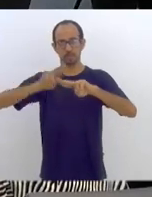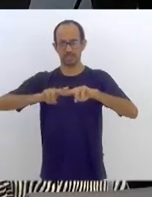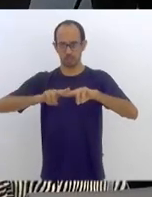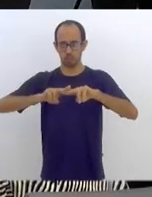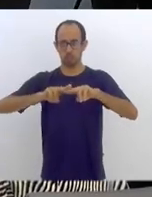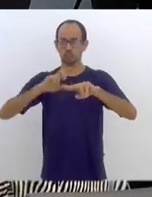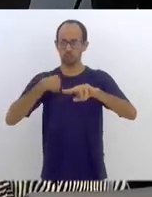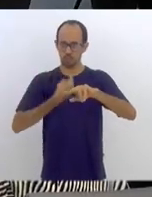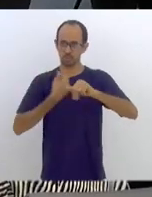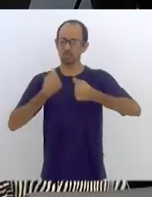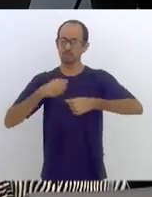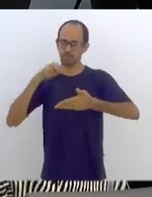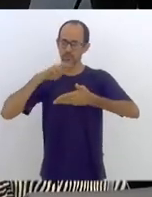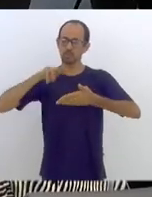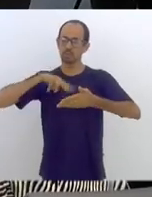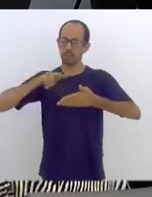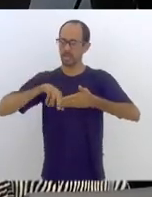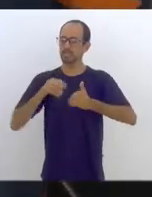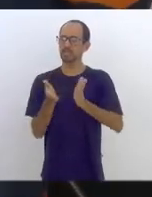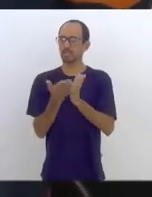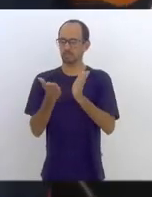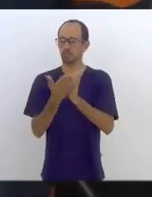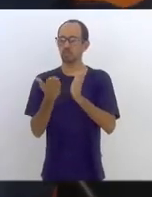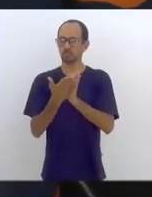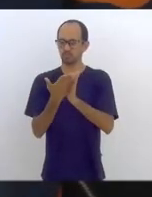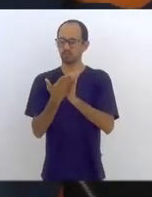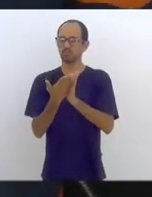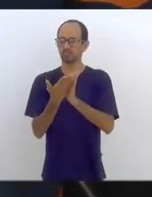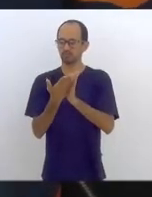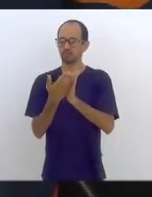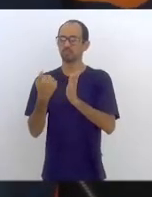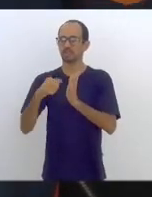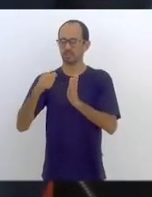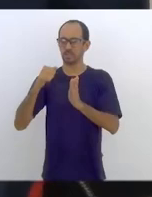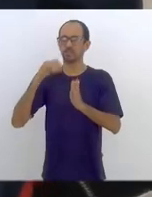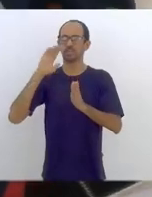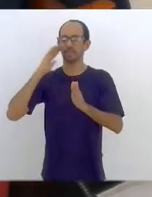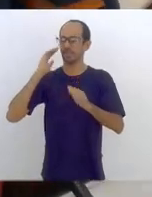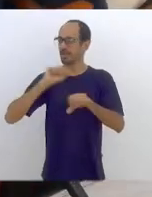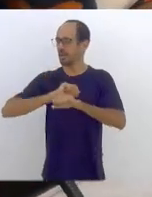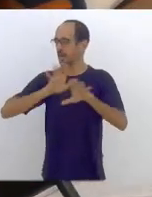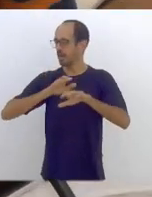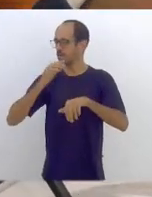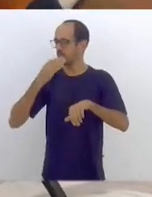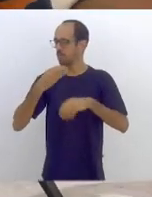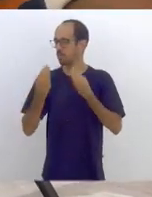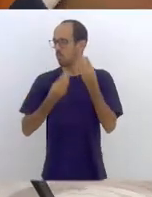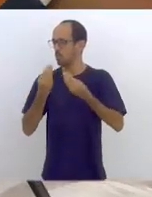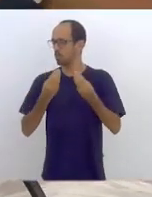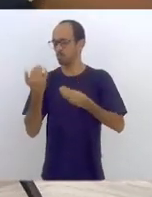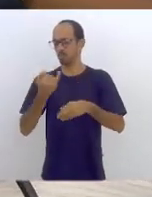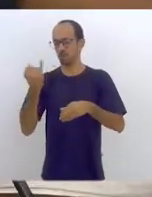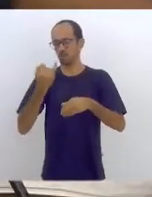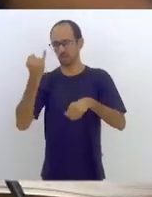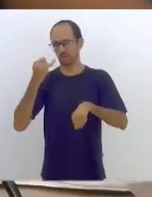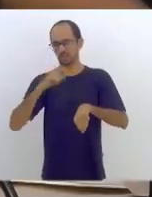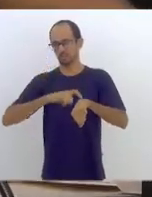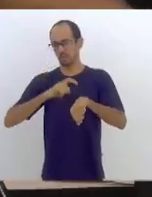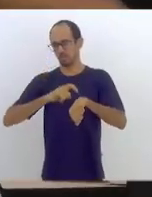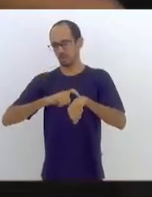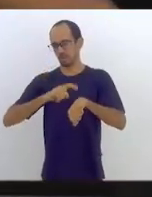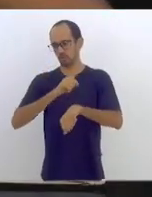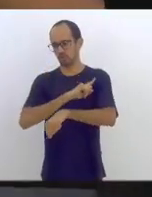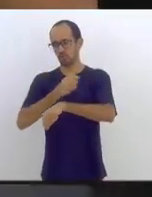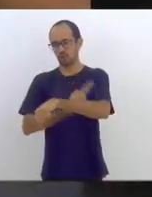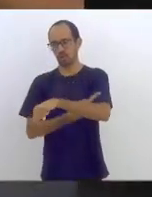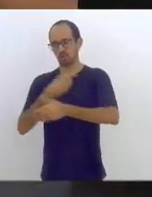precisa ler esse livro. A gente precisa entender como é importante um momento como esse, de fortalecimento da